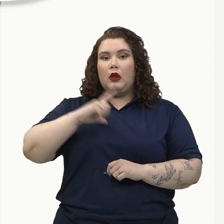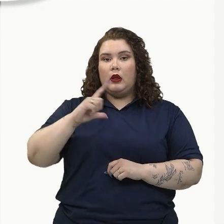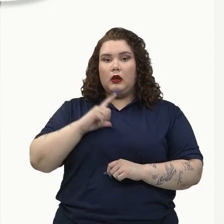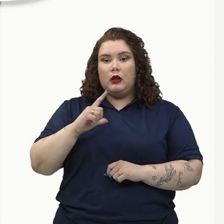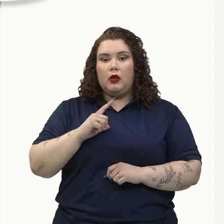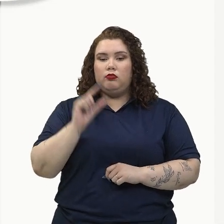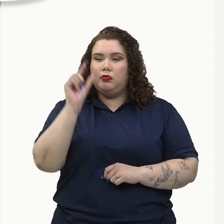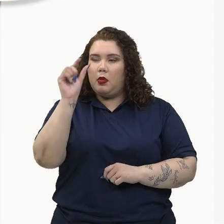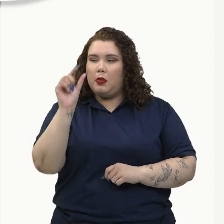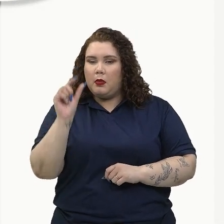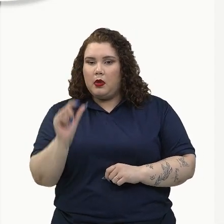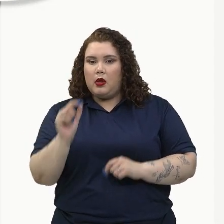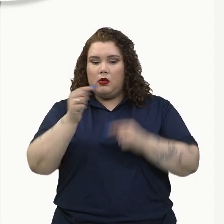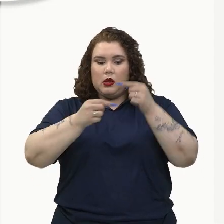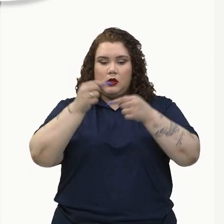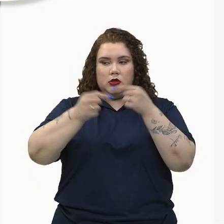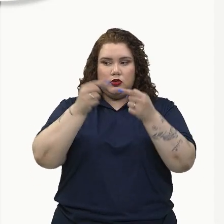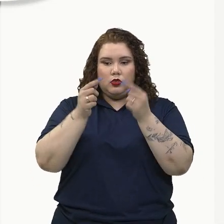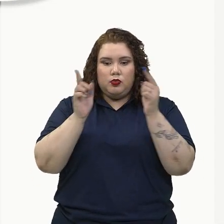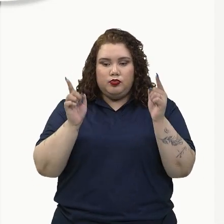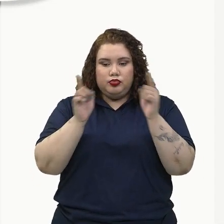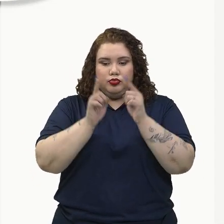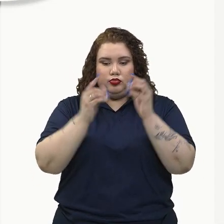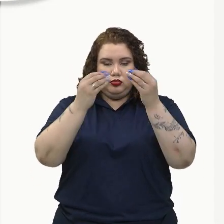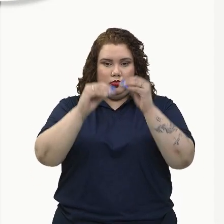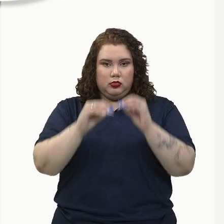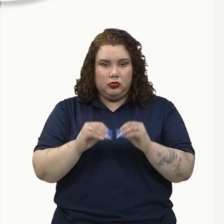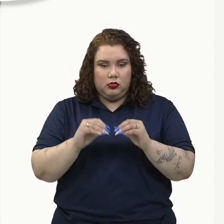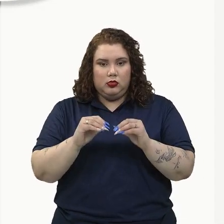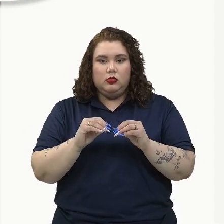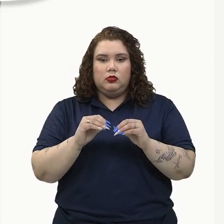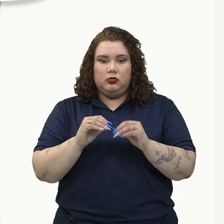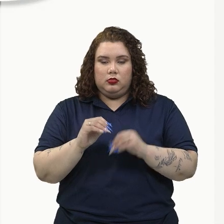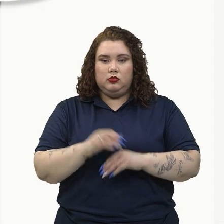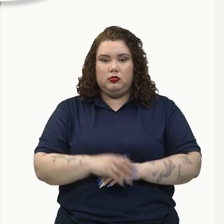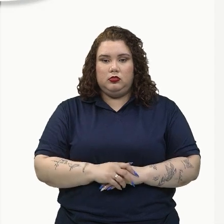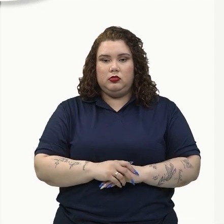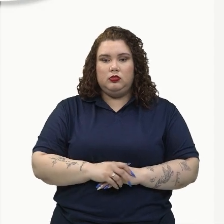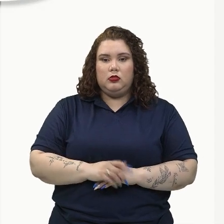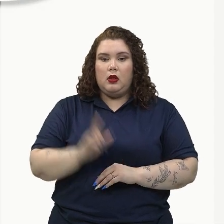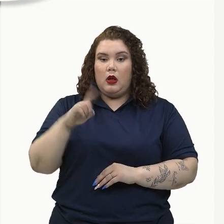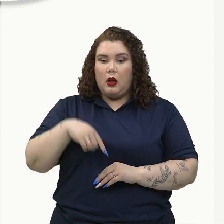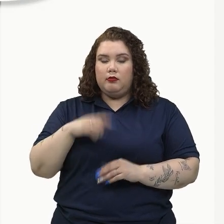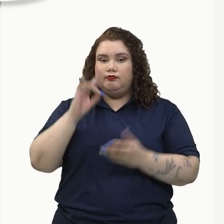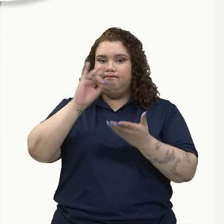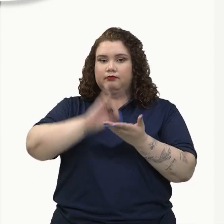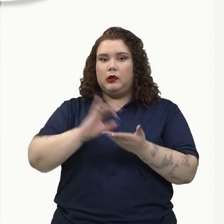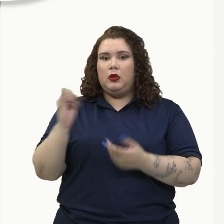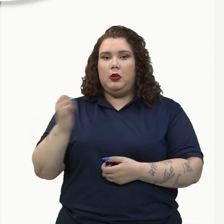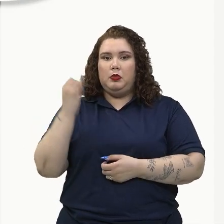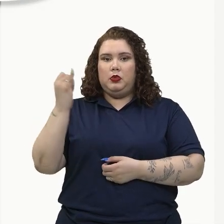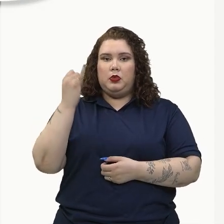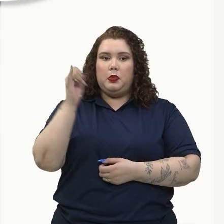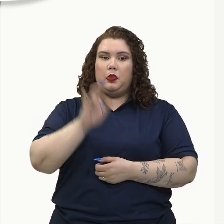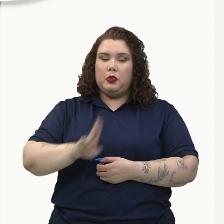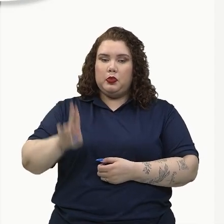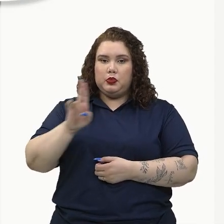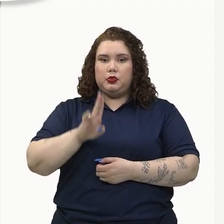presença desses dispositivos aí, o resistor, que é um componente extremamente importante para o